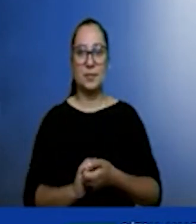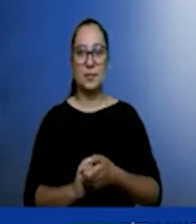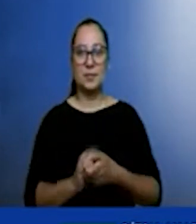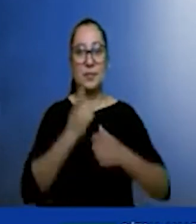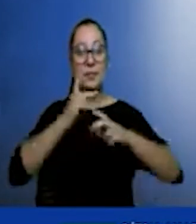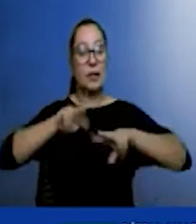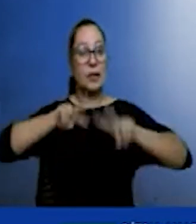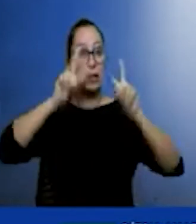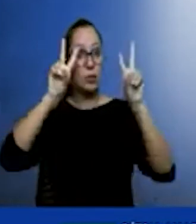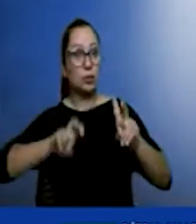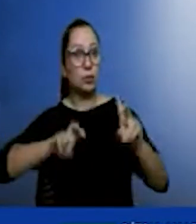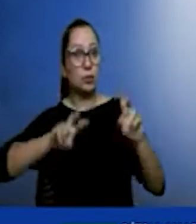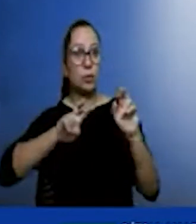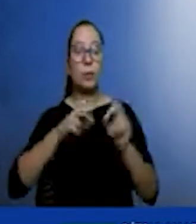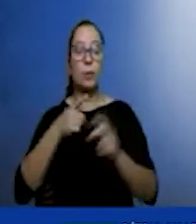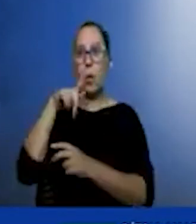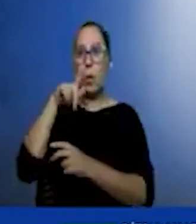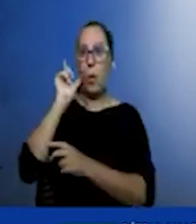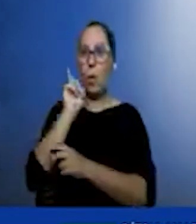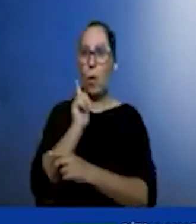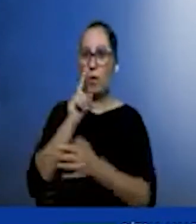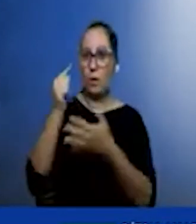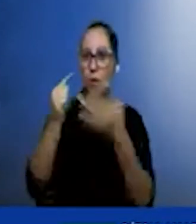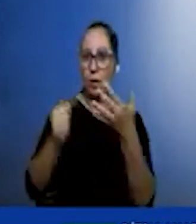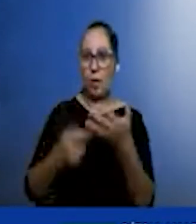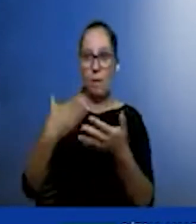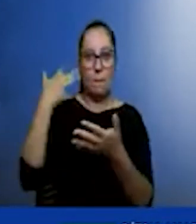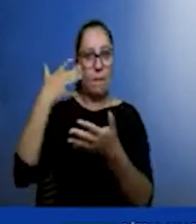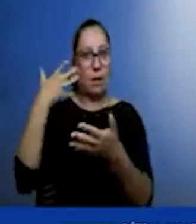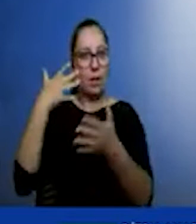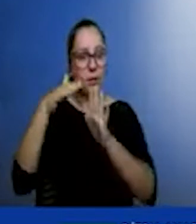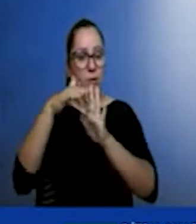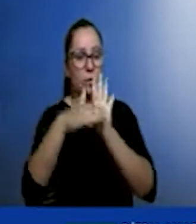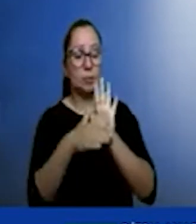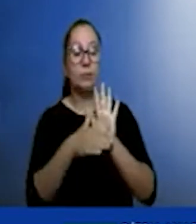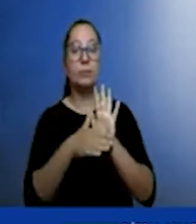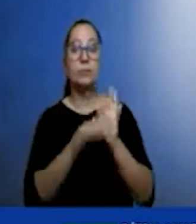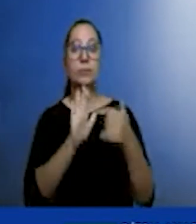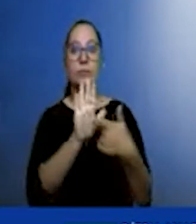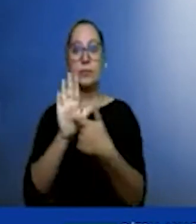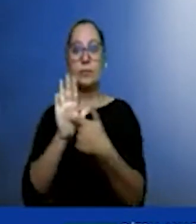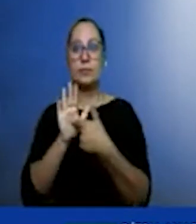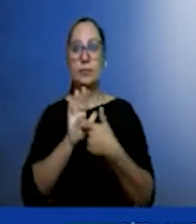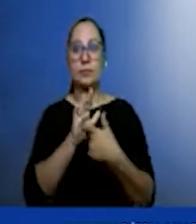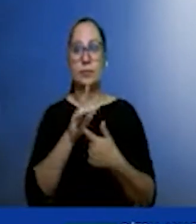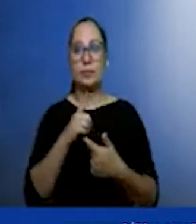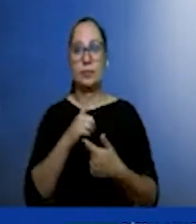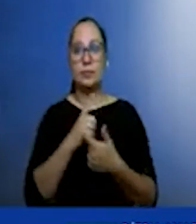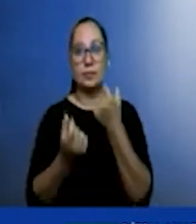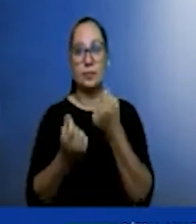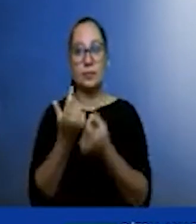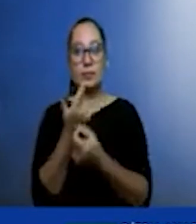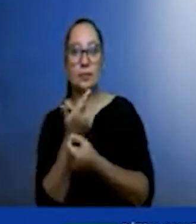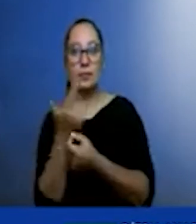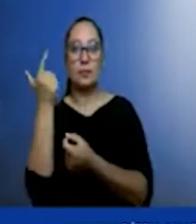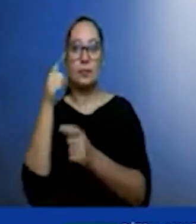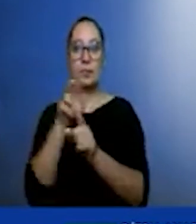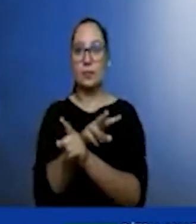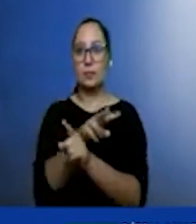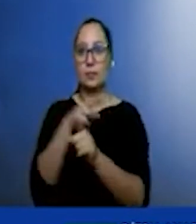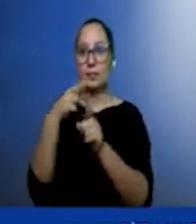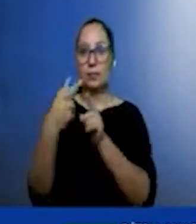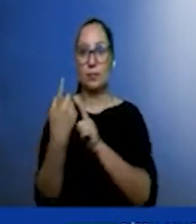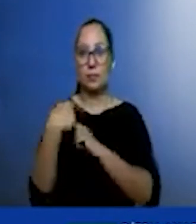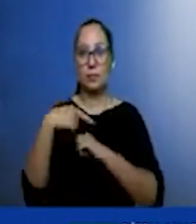esse assunto ontem, em algumas palestras. Estamos trazendo aqui alguns outros pontos de vista para que a gente possa